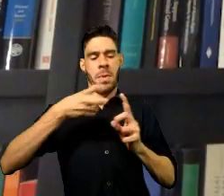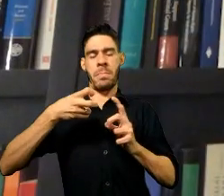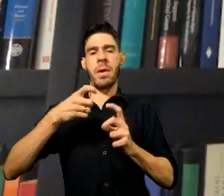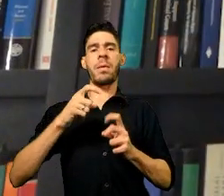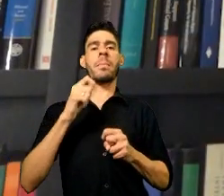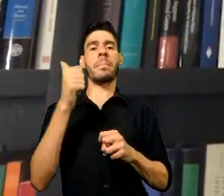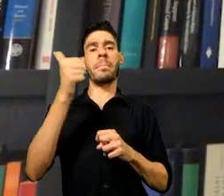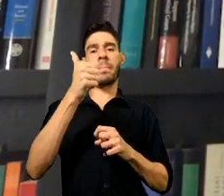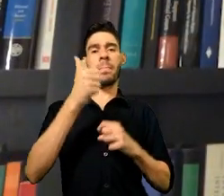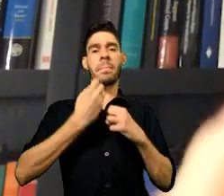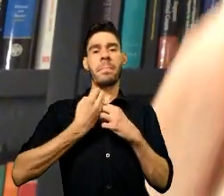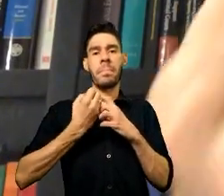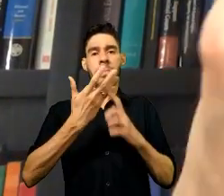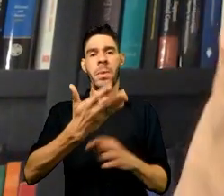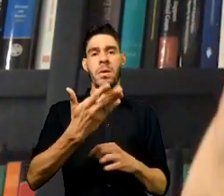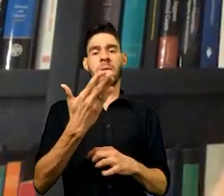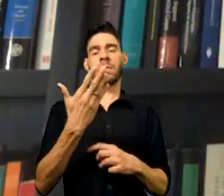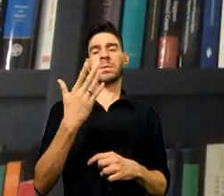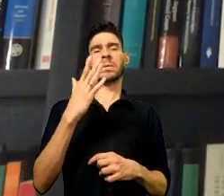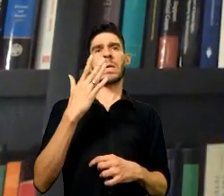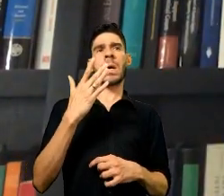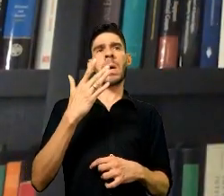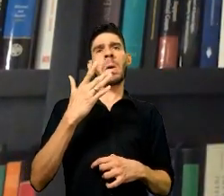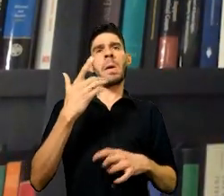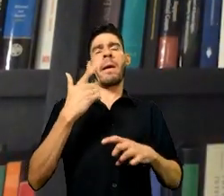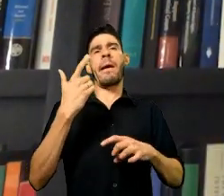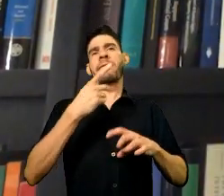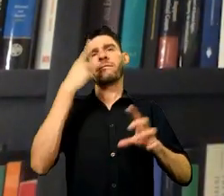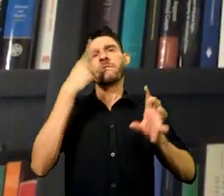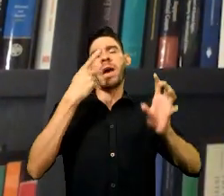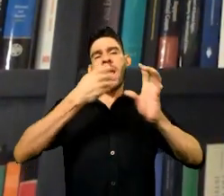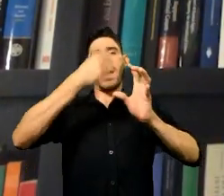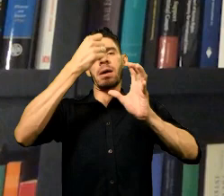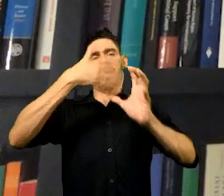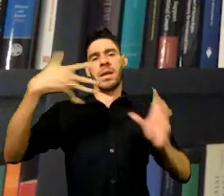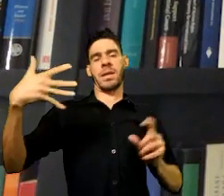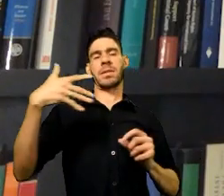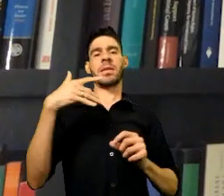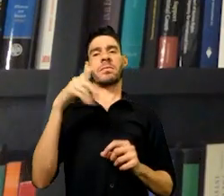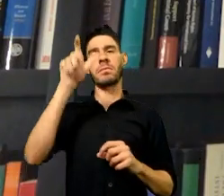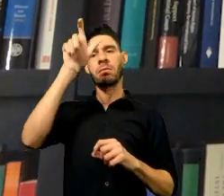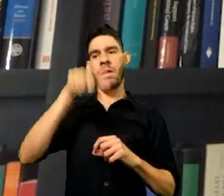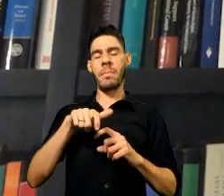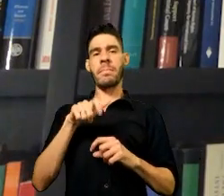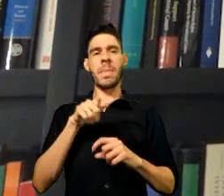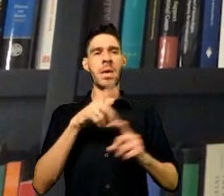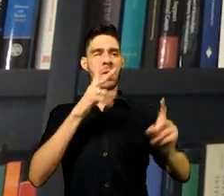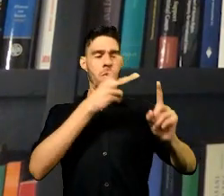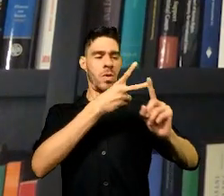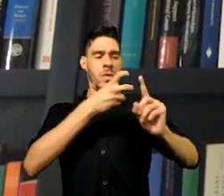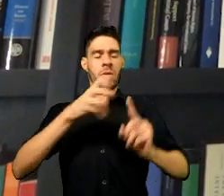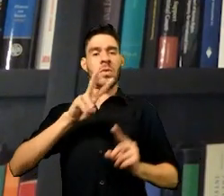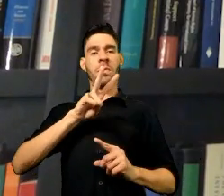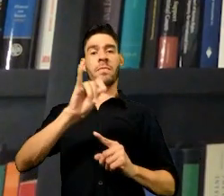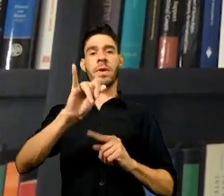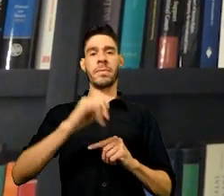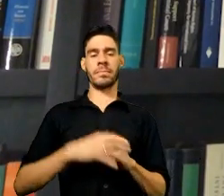o reconhecimento, que ela primeiro deve fornecer uma descrição da pessoa que